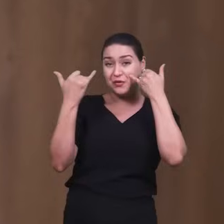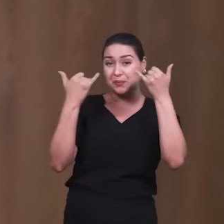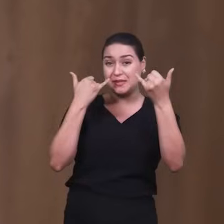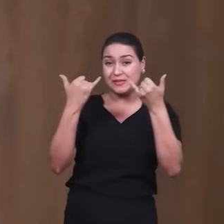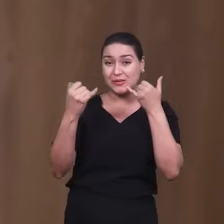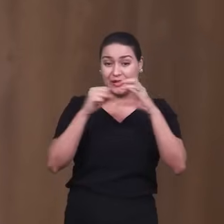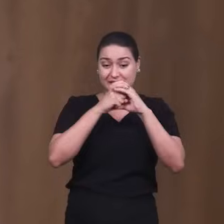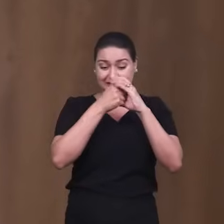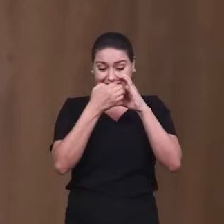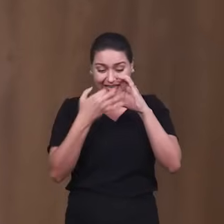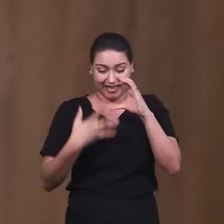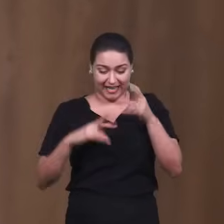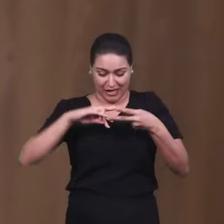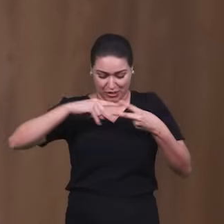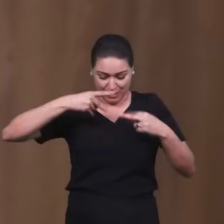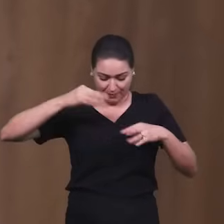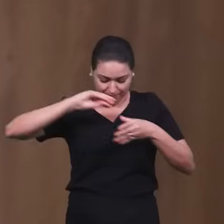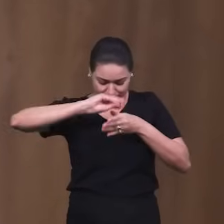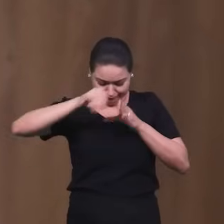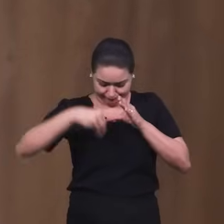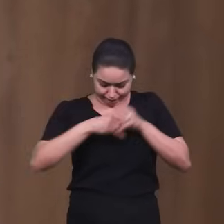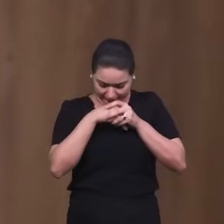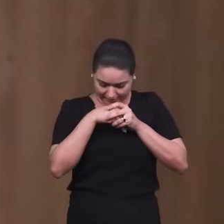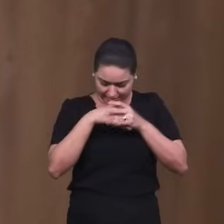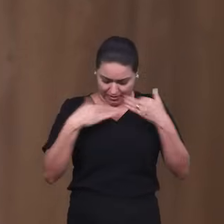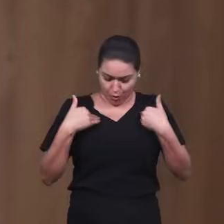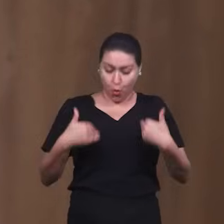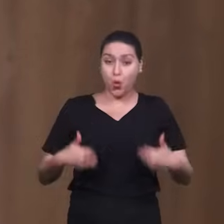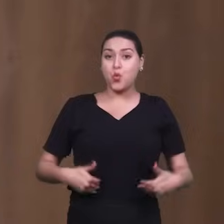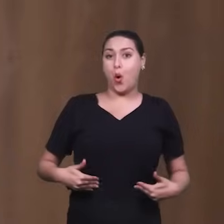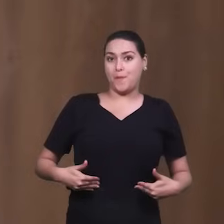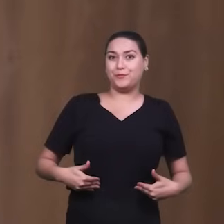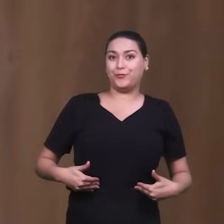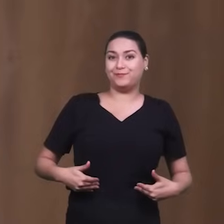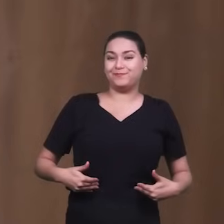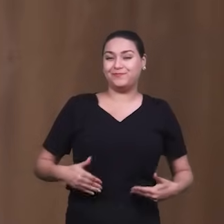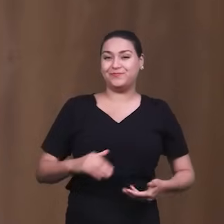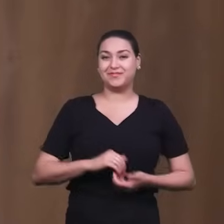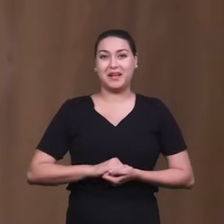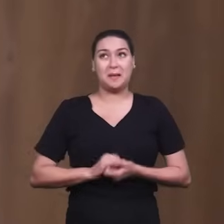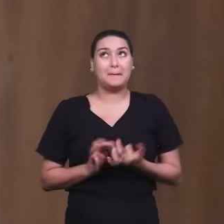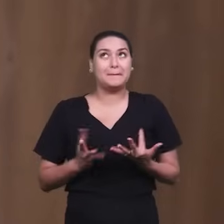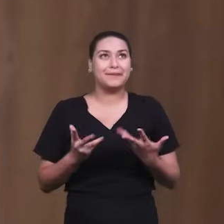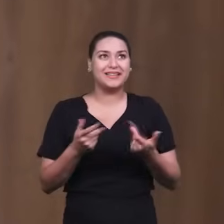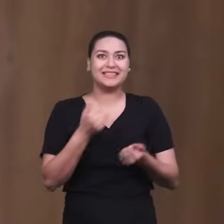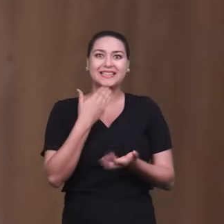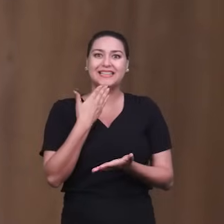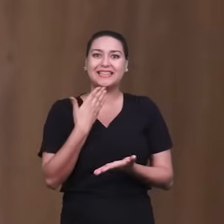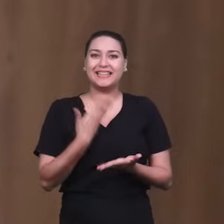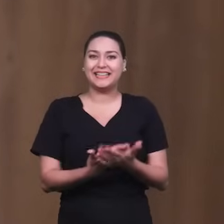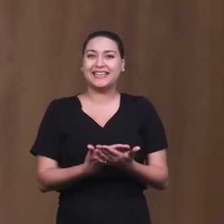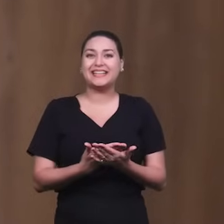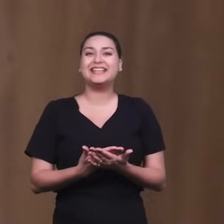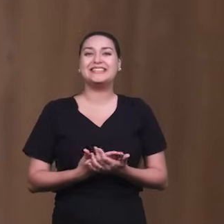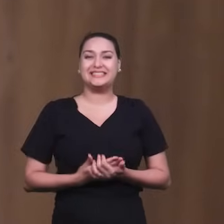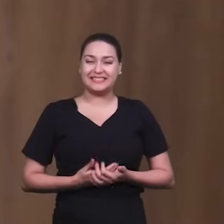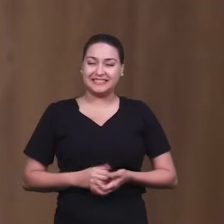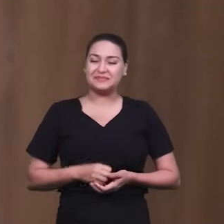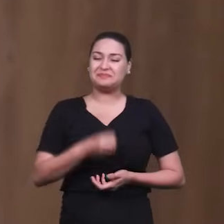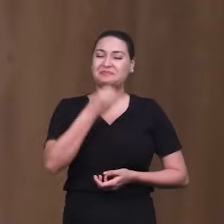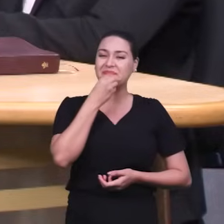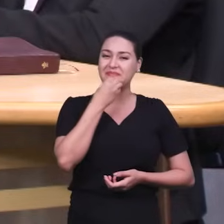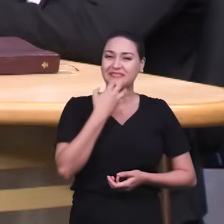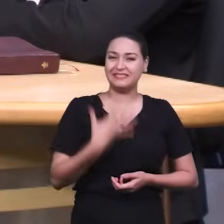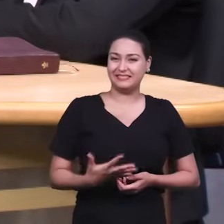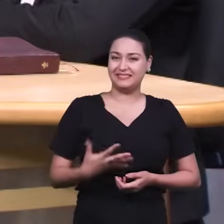informações genéticas que vão expressar as características que cada um de nós tem. Né? Então, isso é extraordinário, isso é incrível.